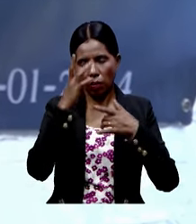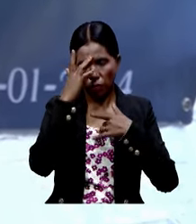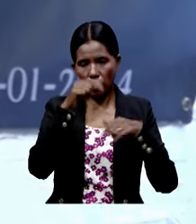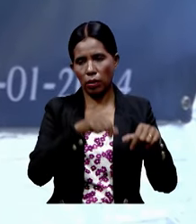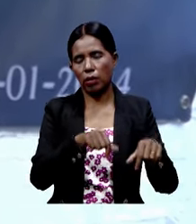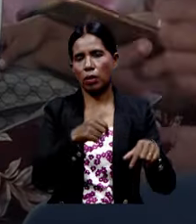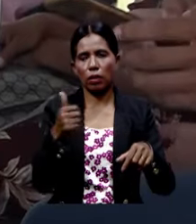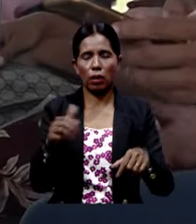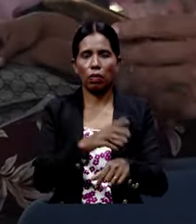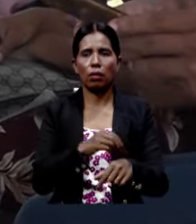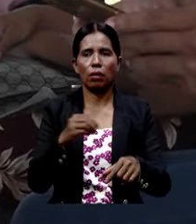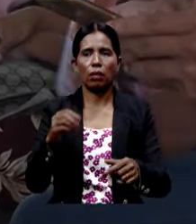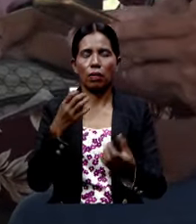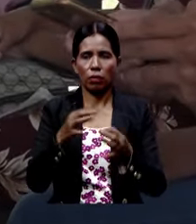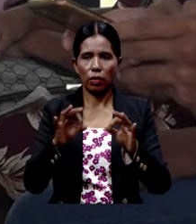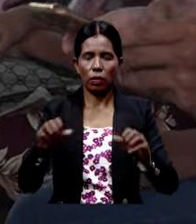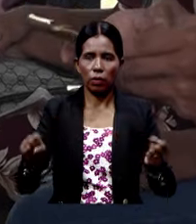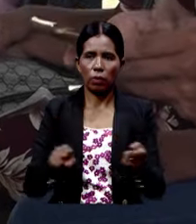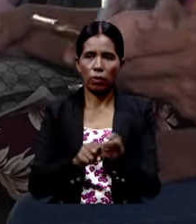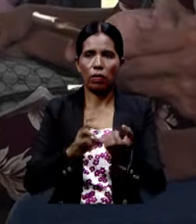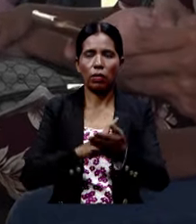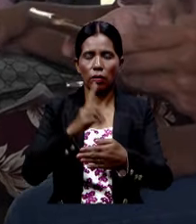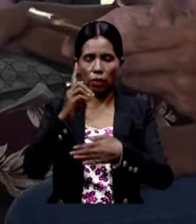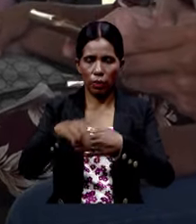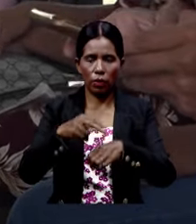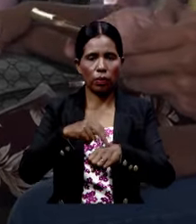ne oenia remata sira ne estudo, bele contribui ba desenvolvimento